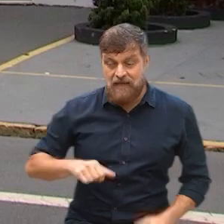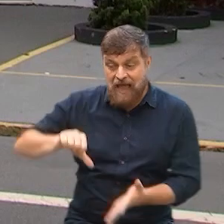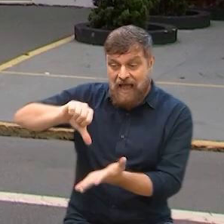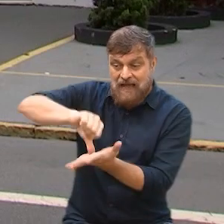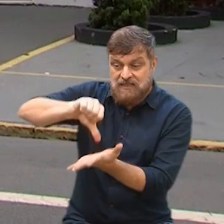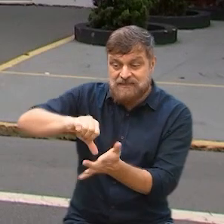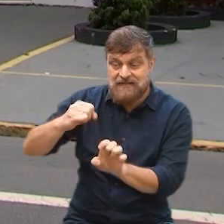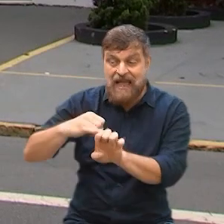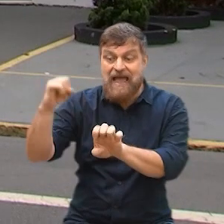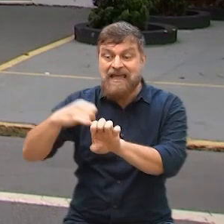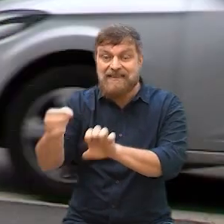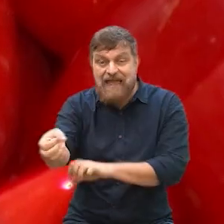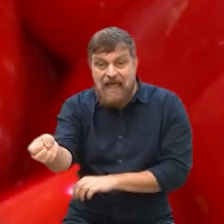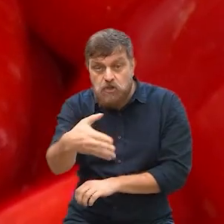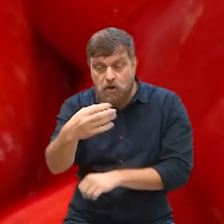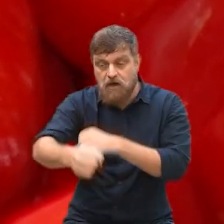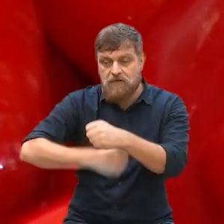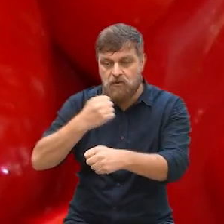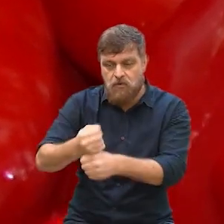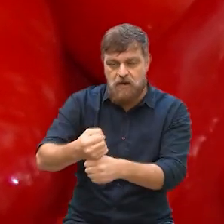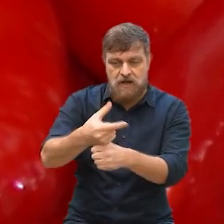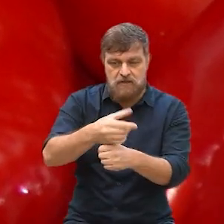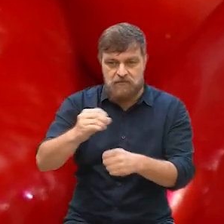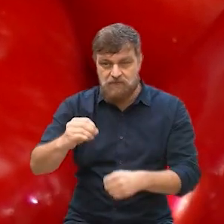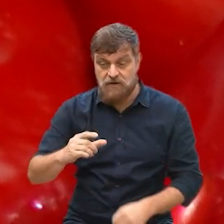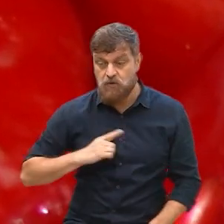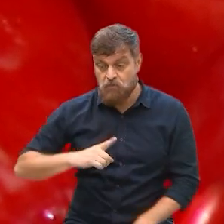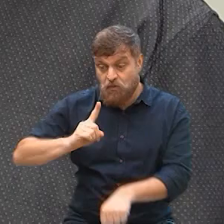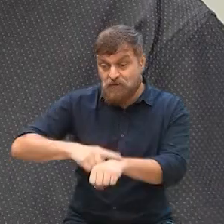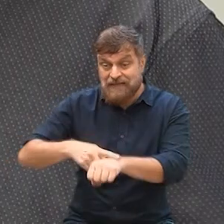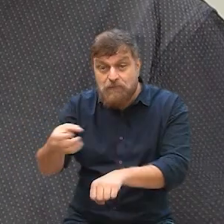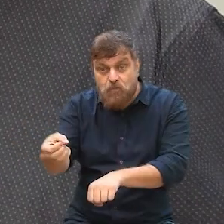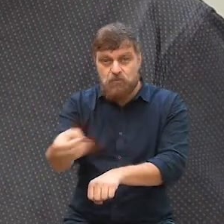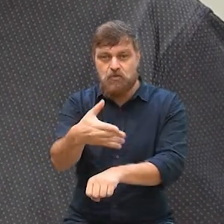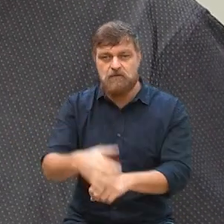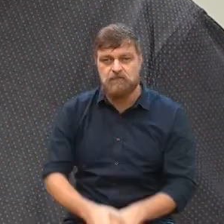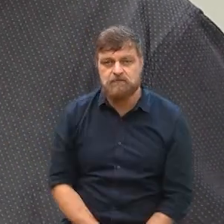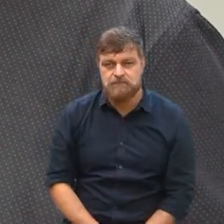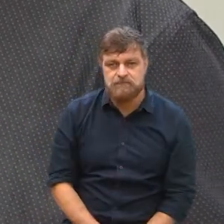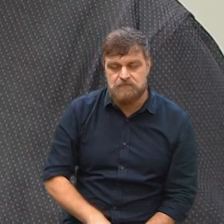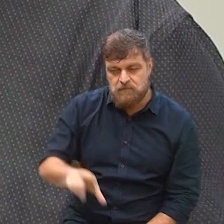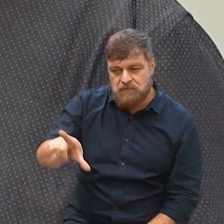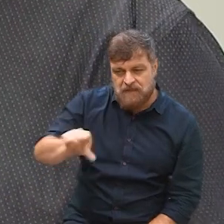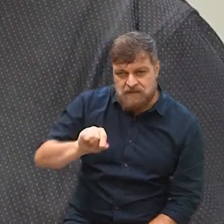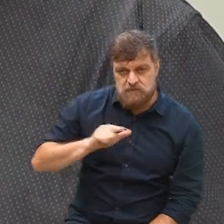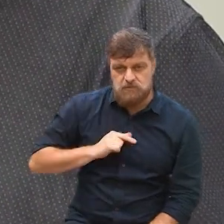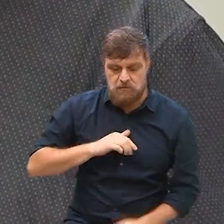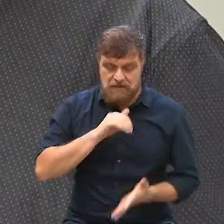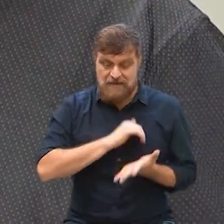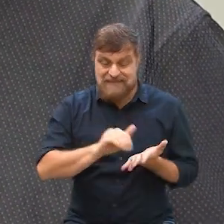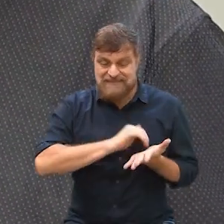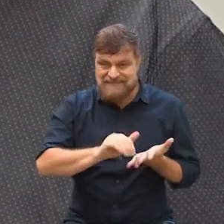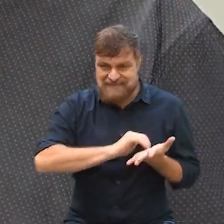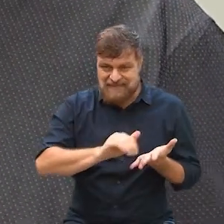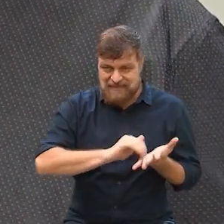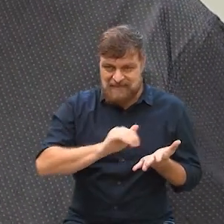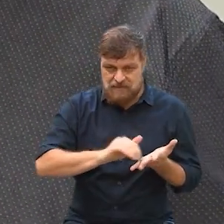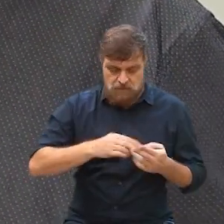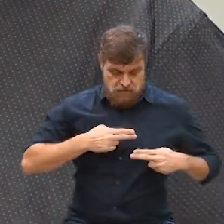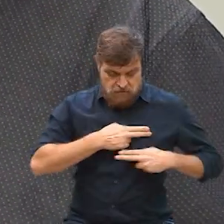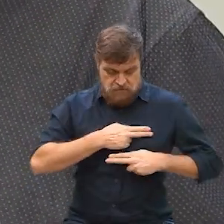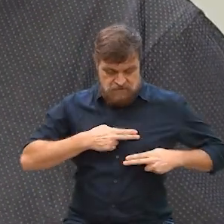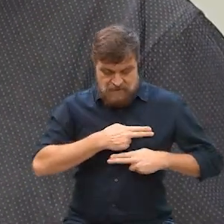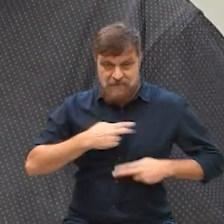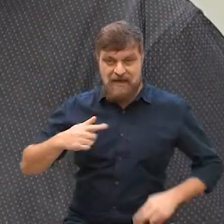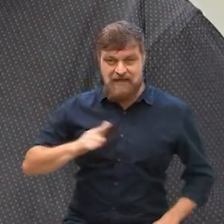de Inovação em 2020, um novo momento nos negócios. Essa escolha ela é feita pelos escritórios regionais. Então, cada escritório,